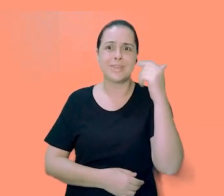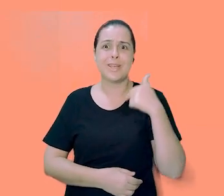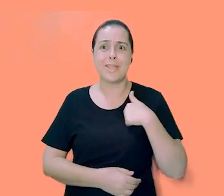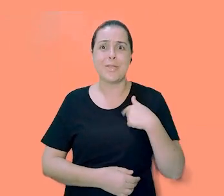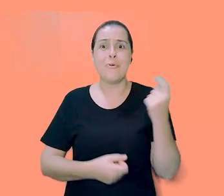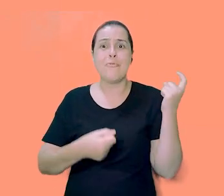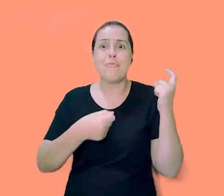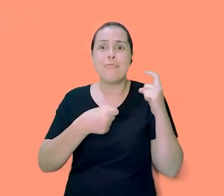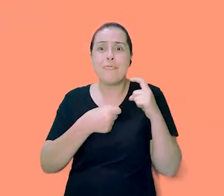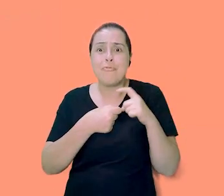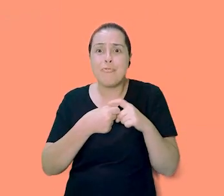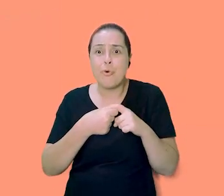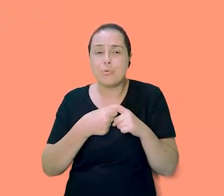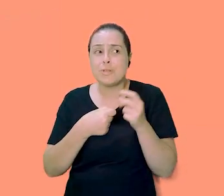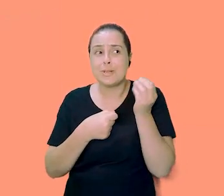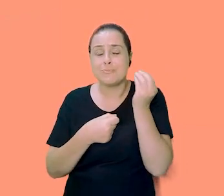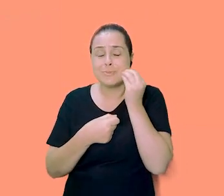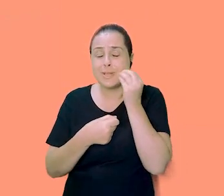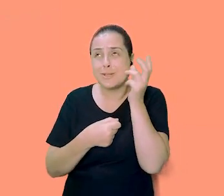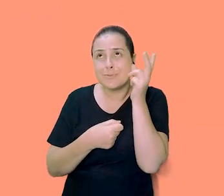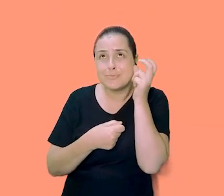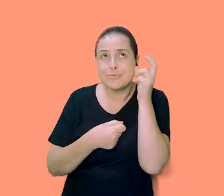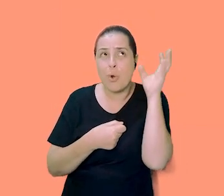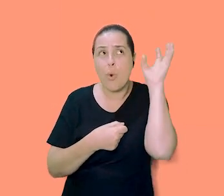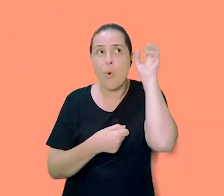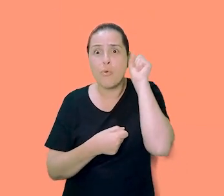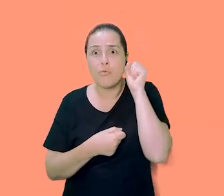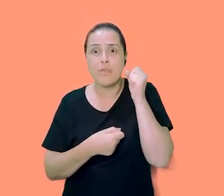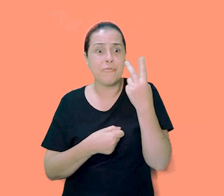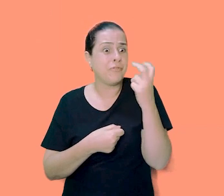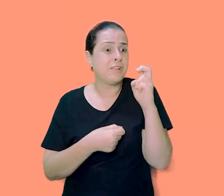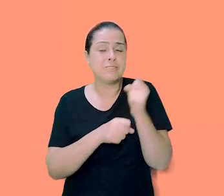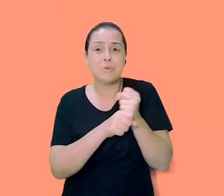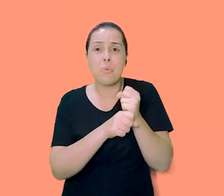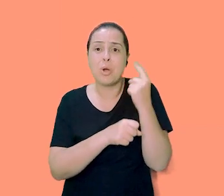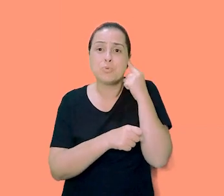estava voltando a ouvir depois de 25 anos. Então,